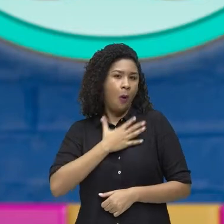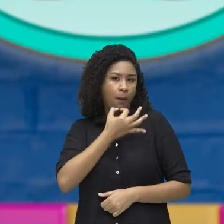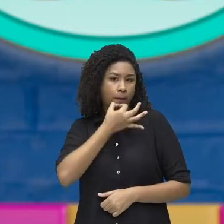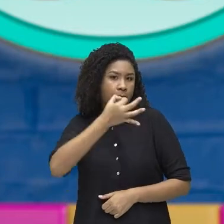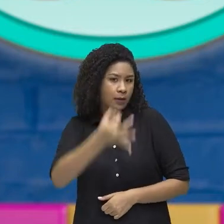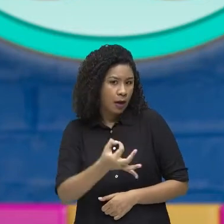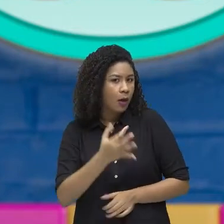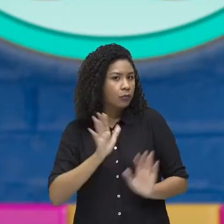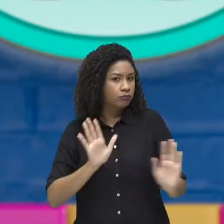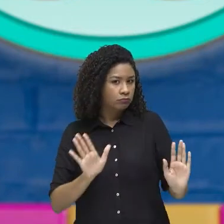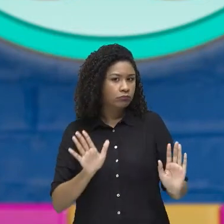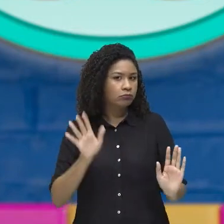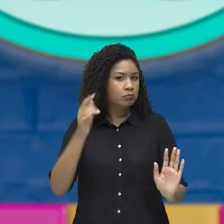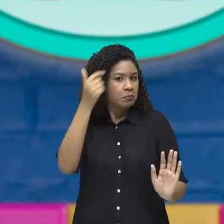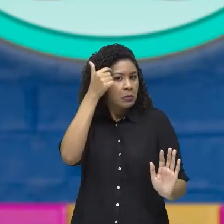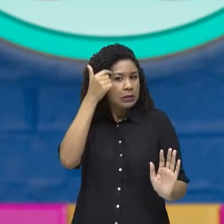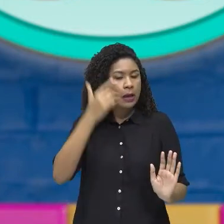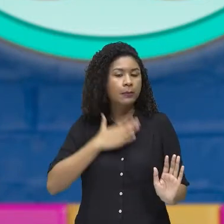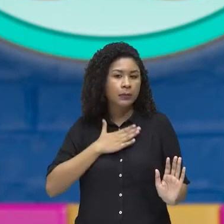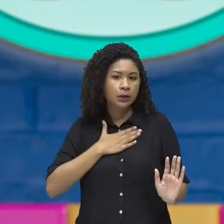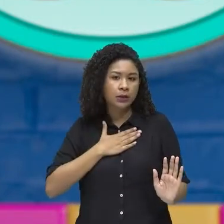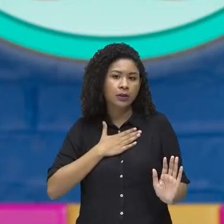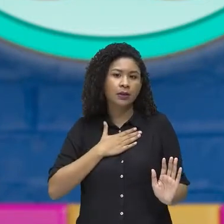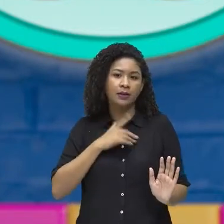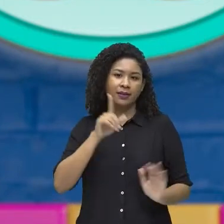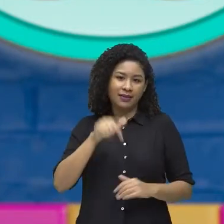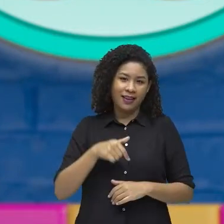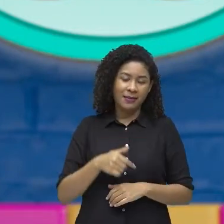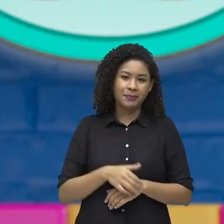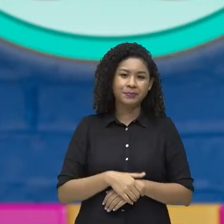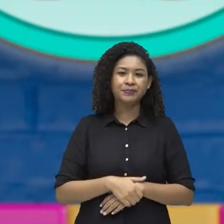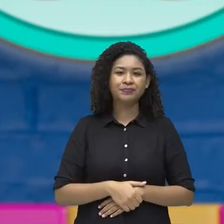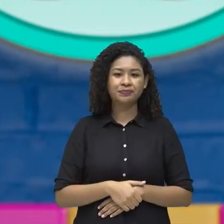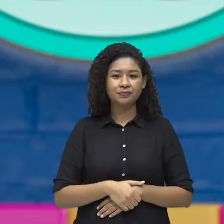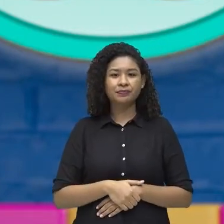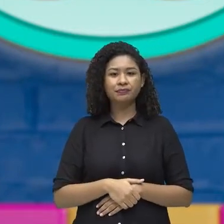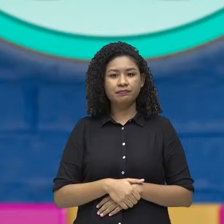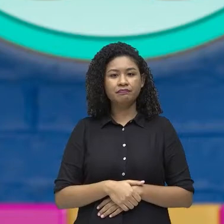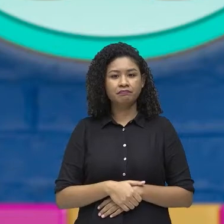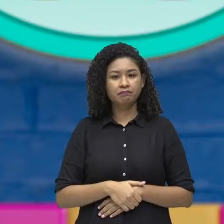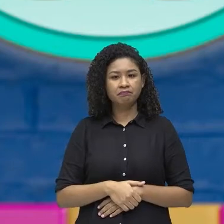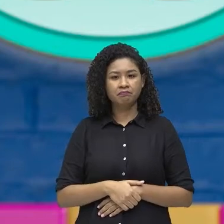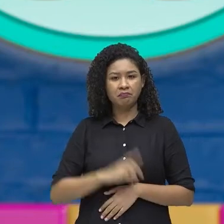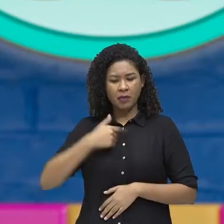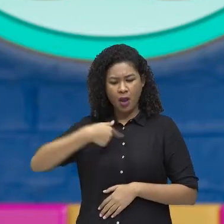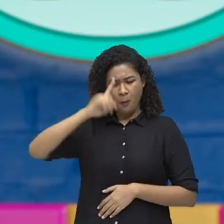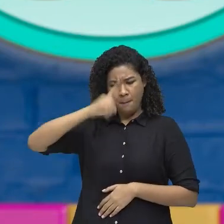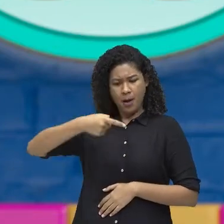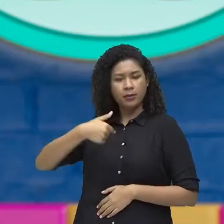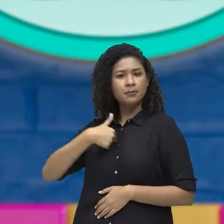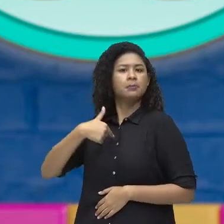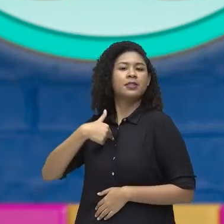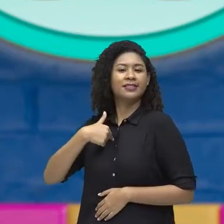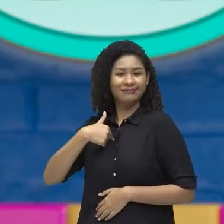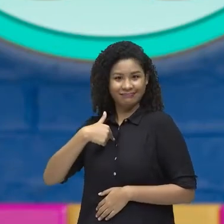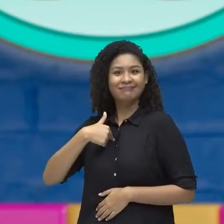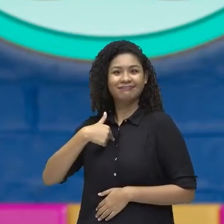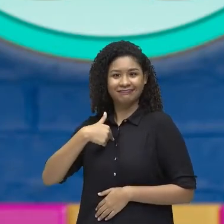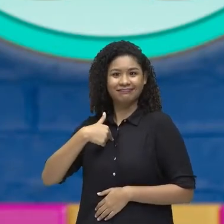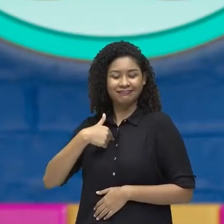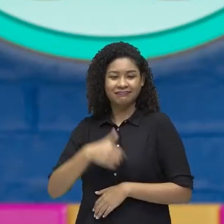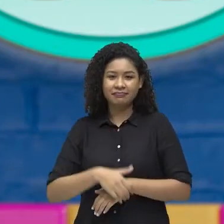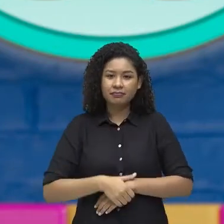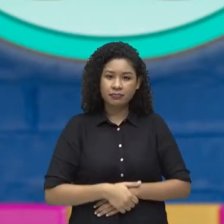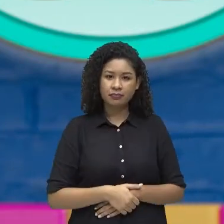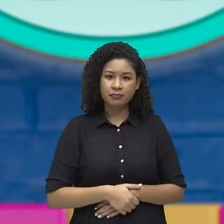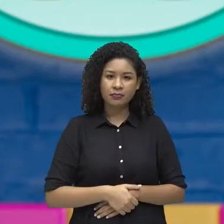é bem parafraseando a Isa, né? Dona de mim, essa ideia da gente entender que os nossos processos são